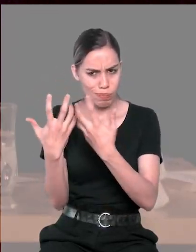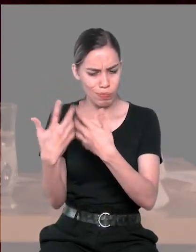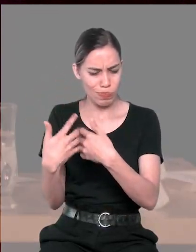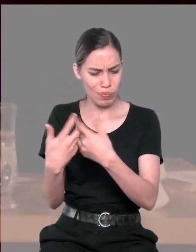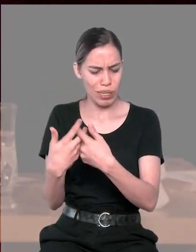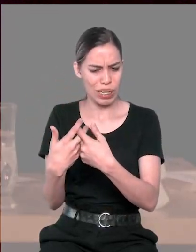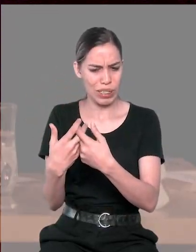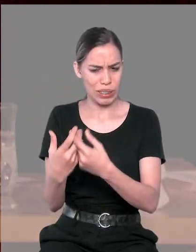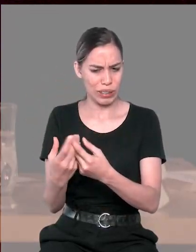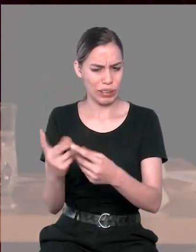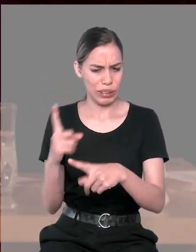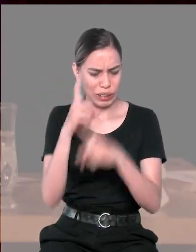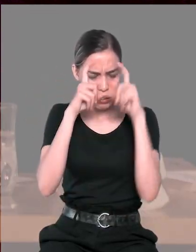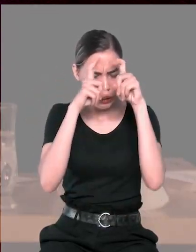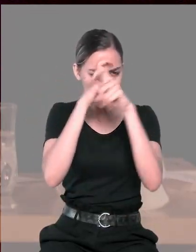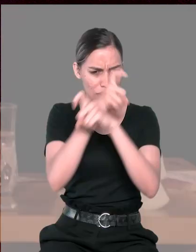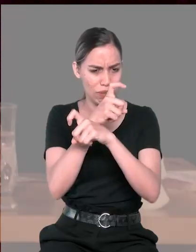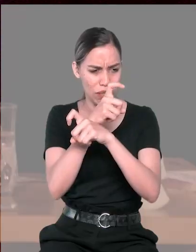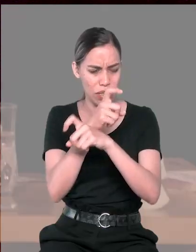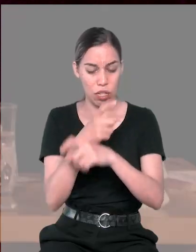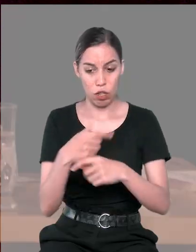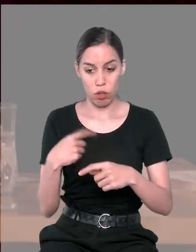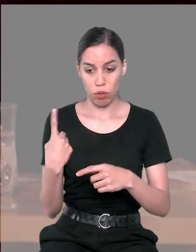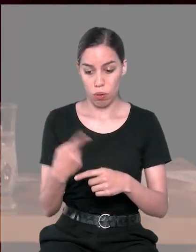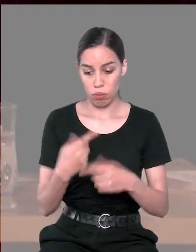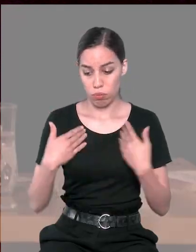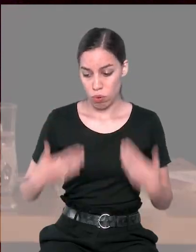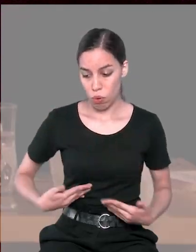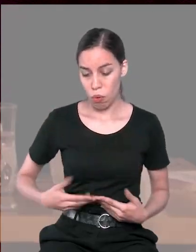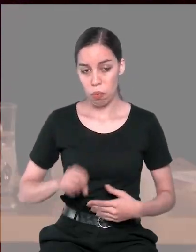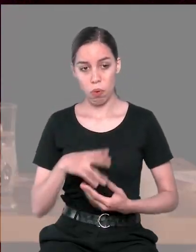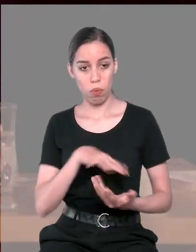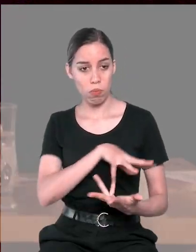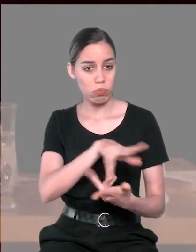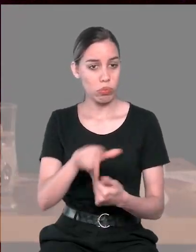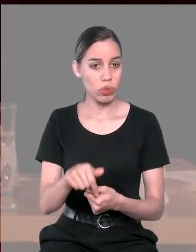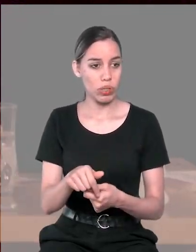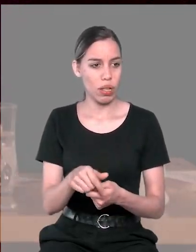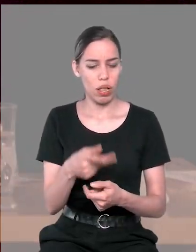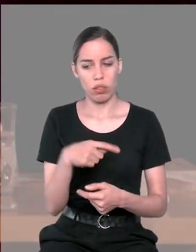construído. Mesmo o nosso corpo, o mundo ou aquilo que chamamos de natureza está o tempo todo se